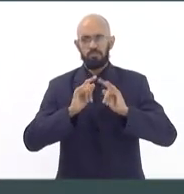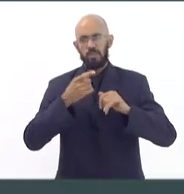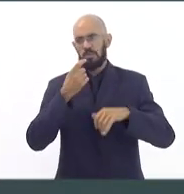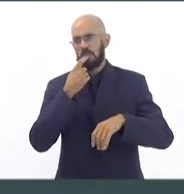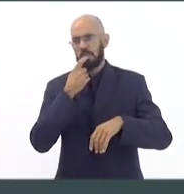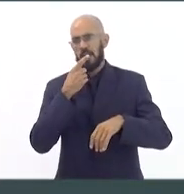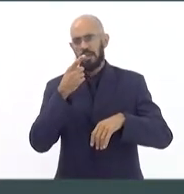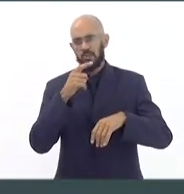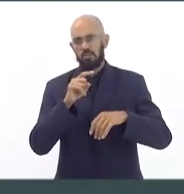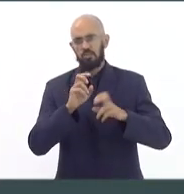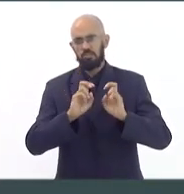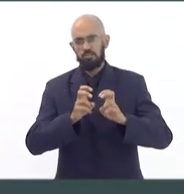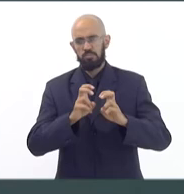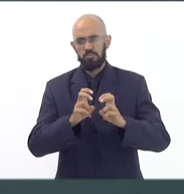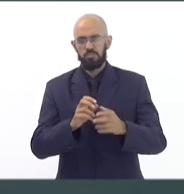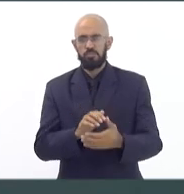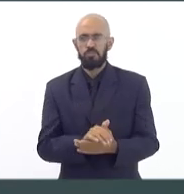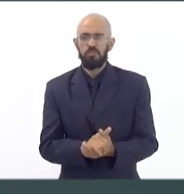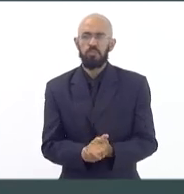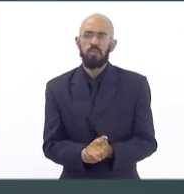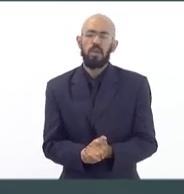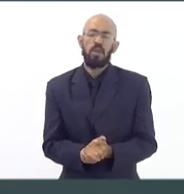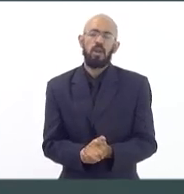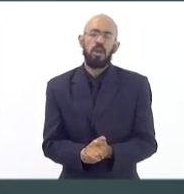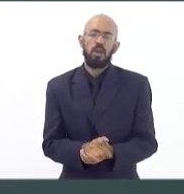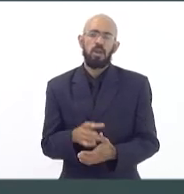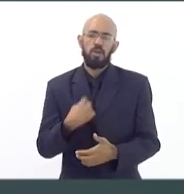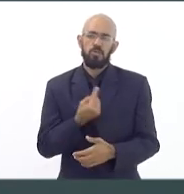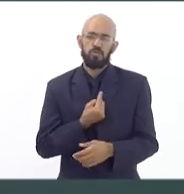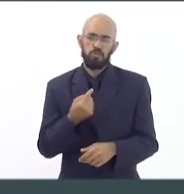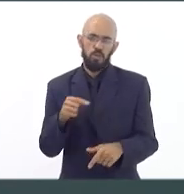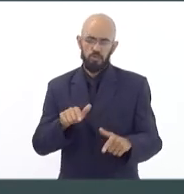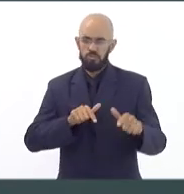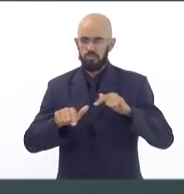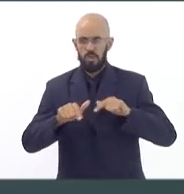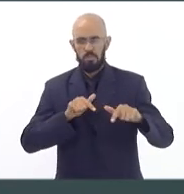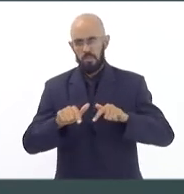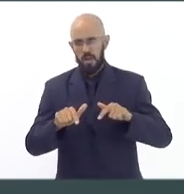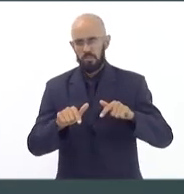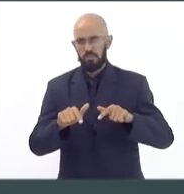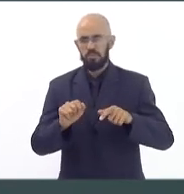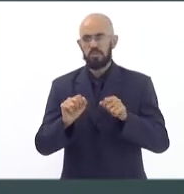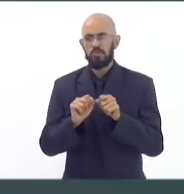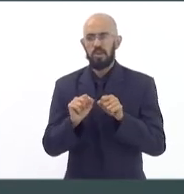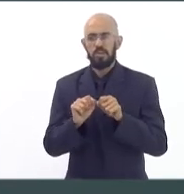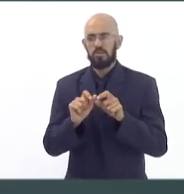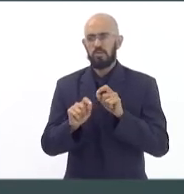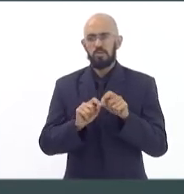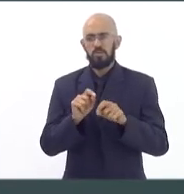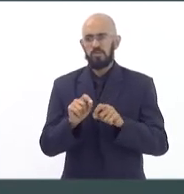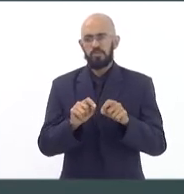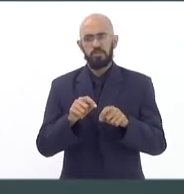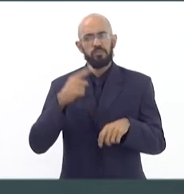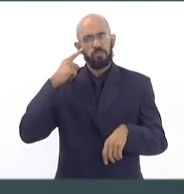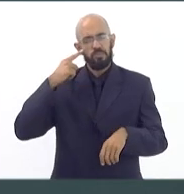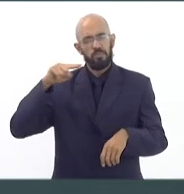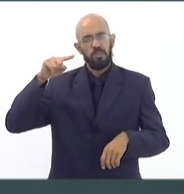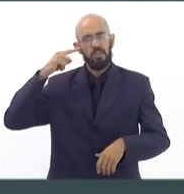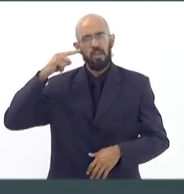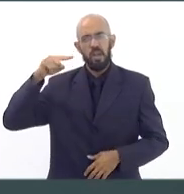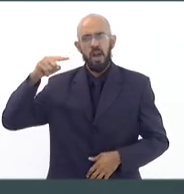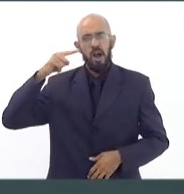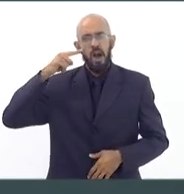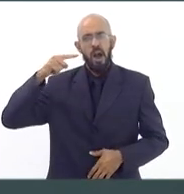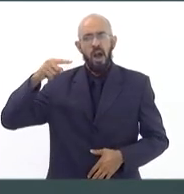férrea e aqui só as nossas operações né nas operações a gente faz operação Toda semana